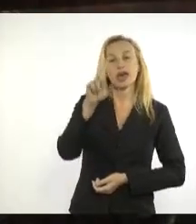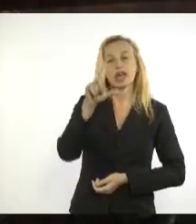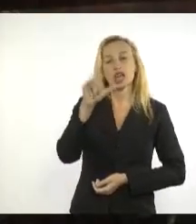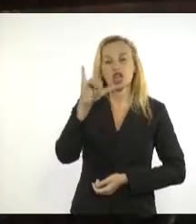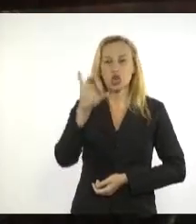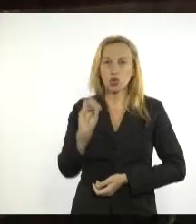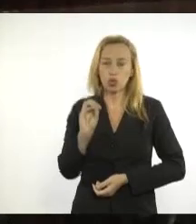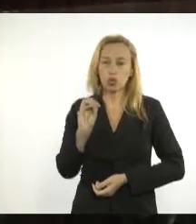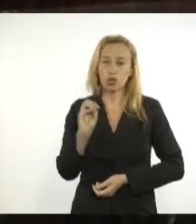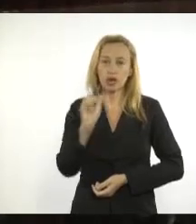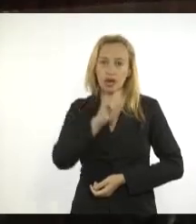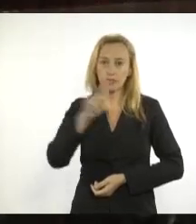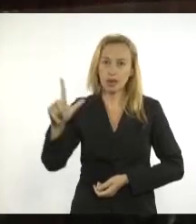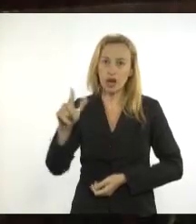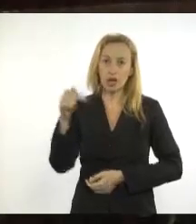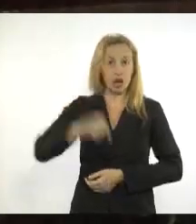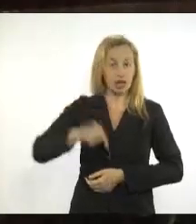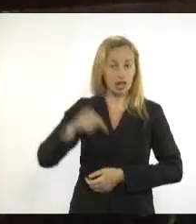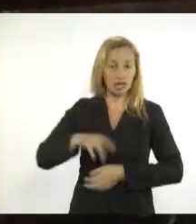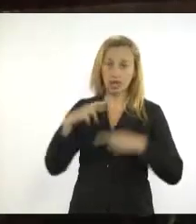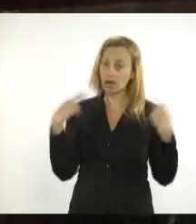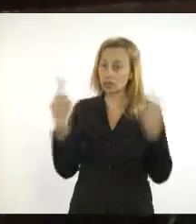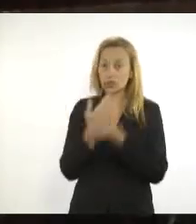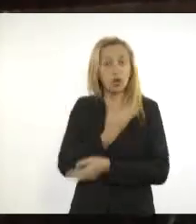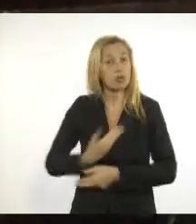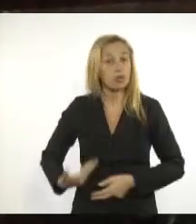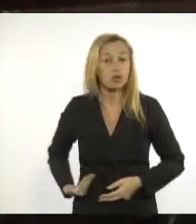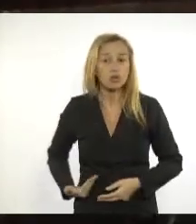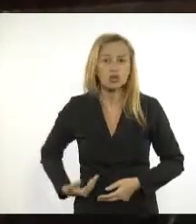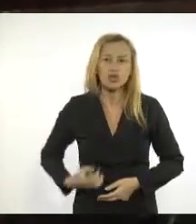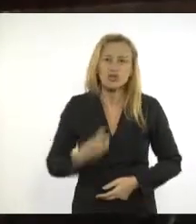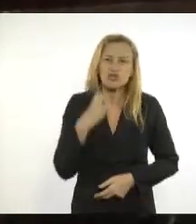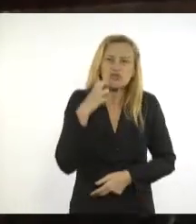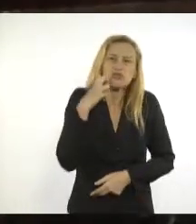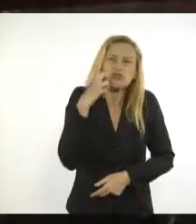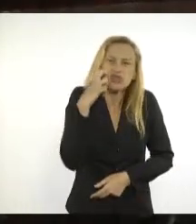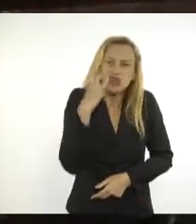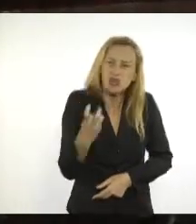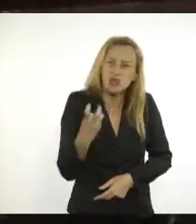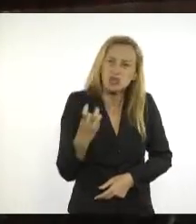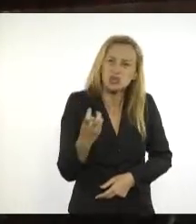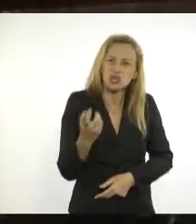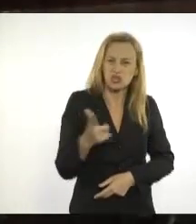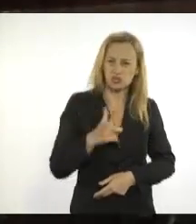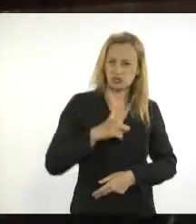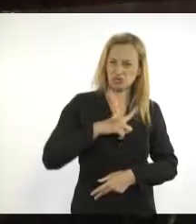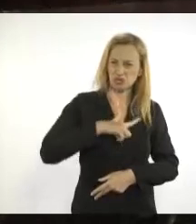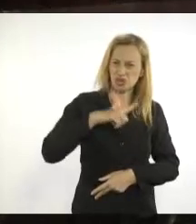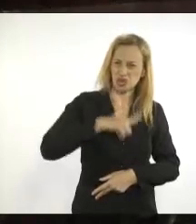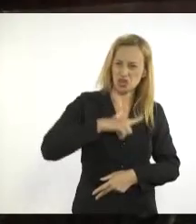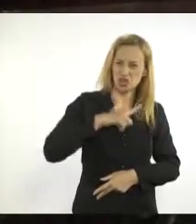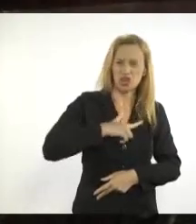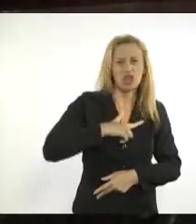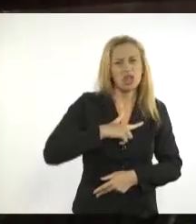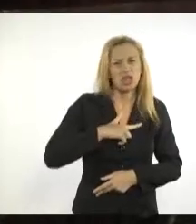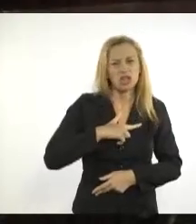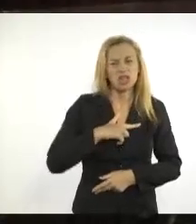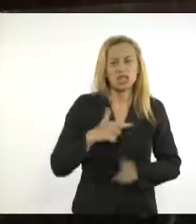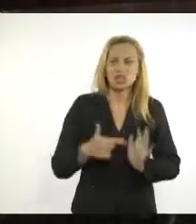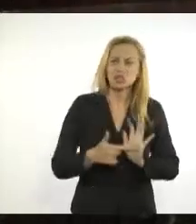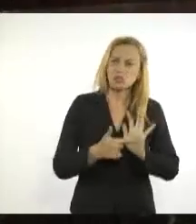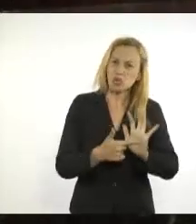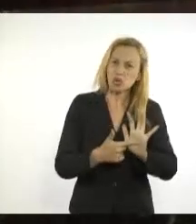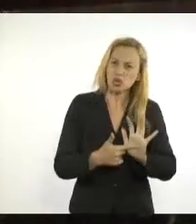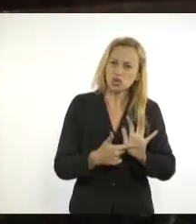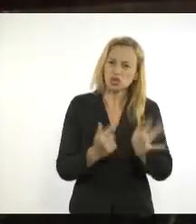pública, além de patético e desrespeitoso, ele nos coloca em xeque. Portanto, o que essa